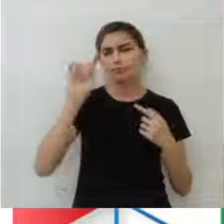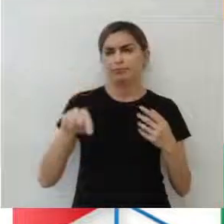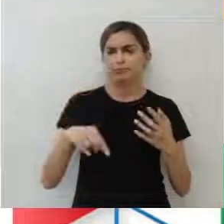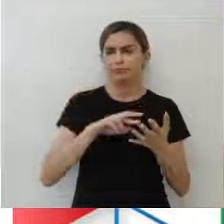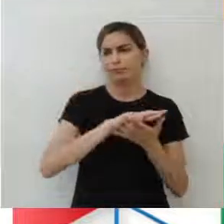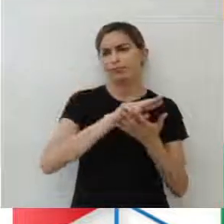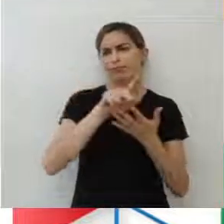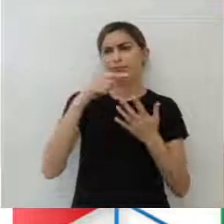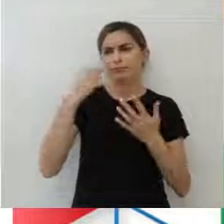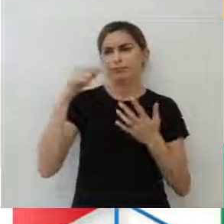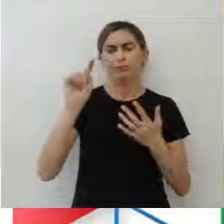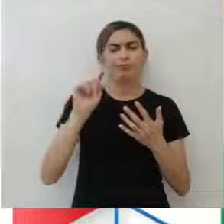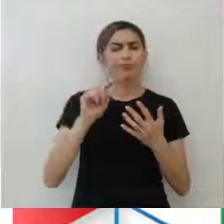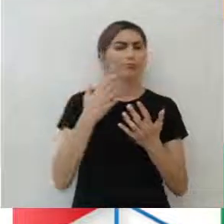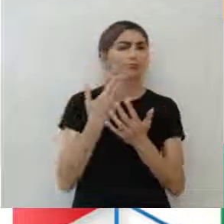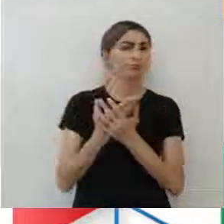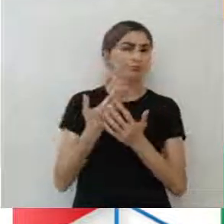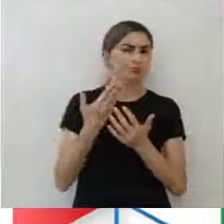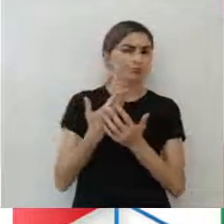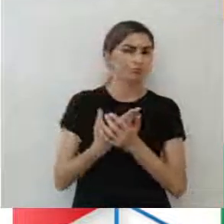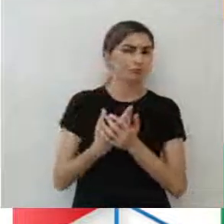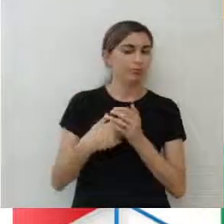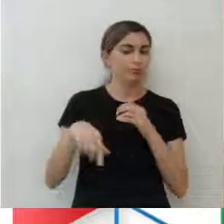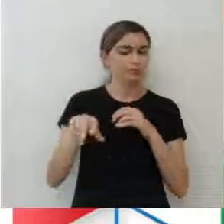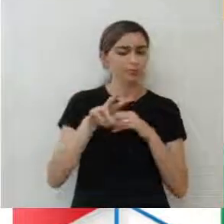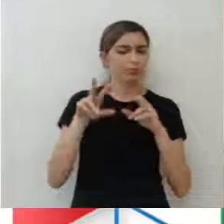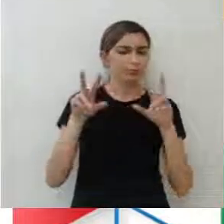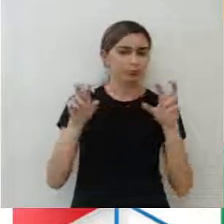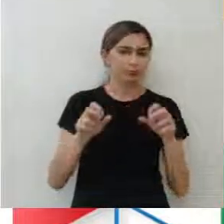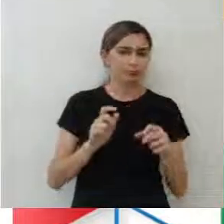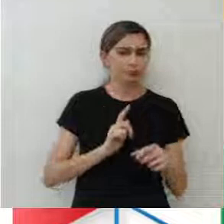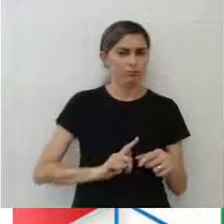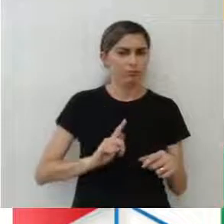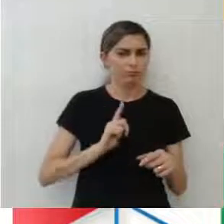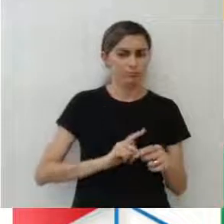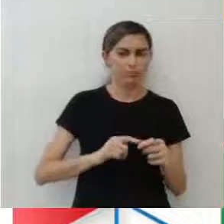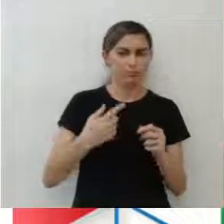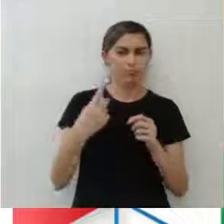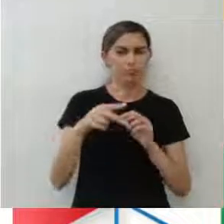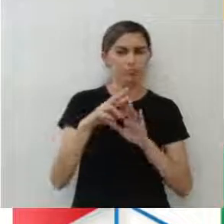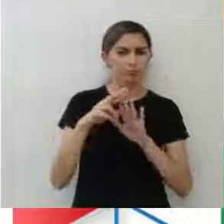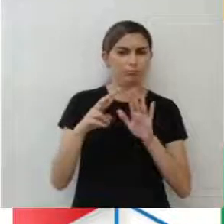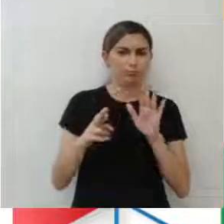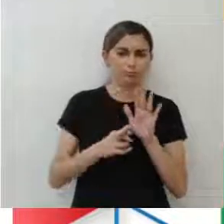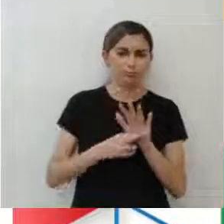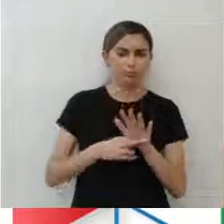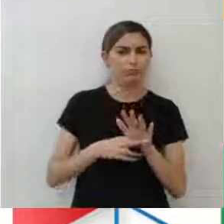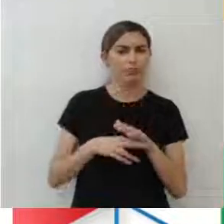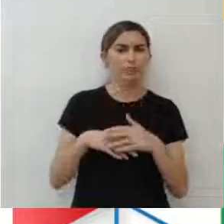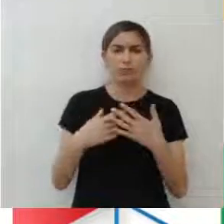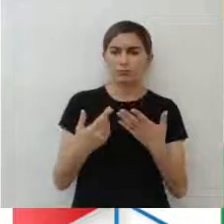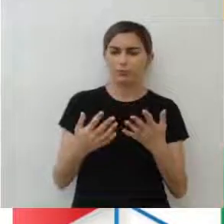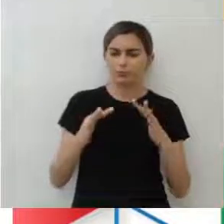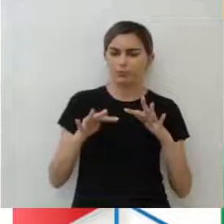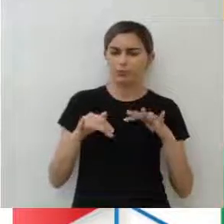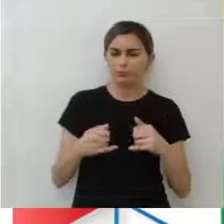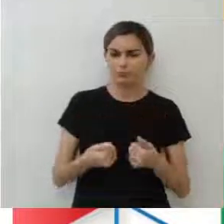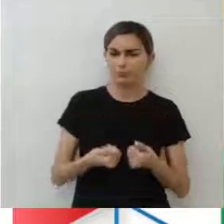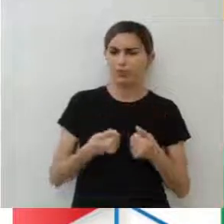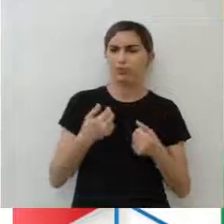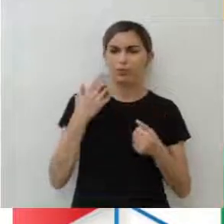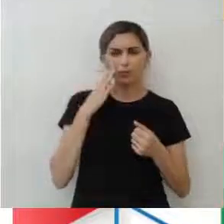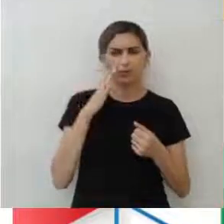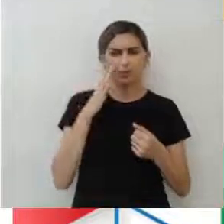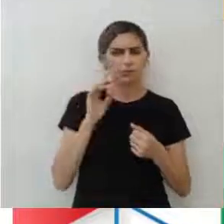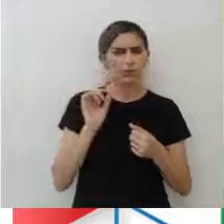etc. Estudo dessa parte da gramática e de suas regras. Por fim, vamos entender